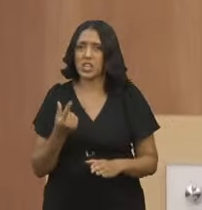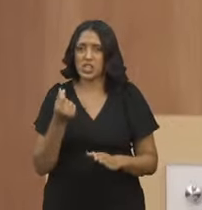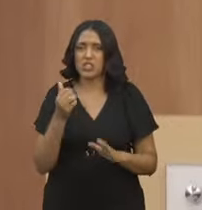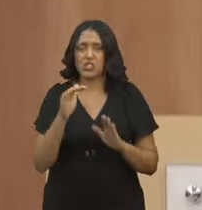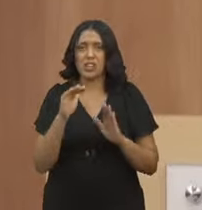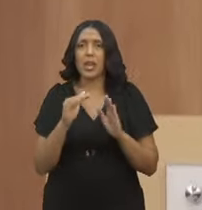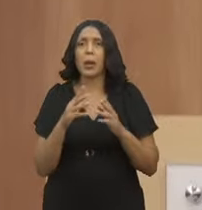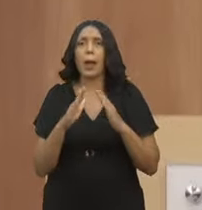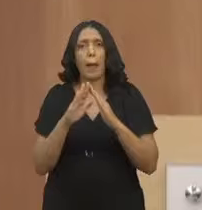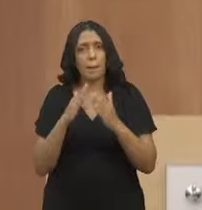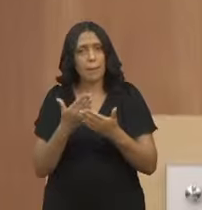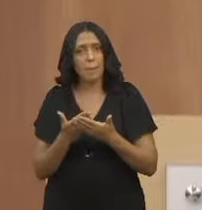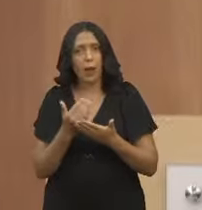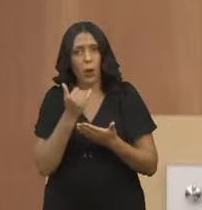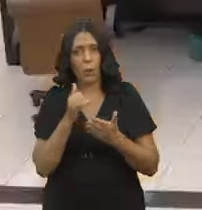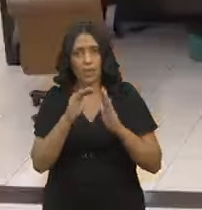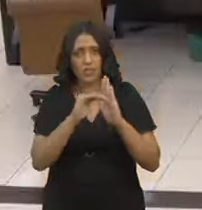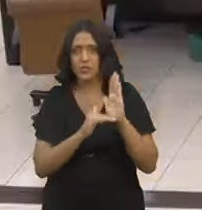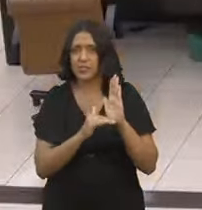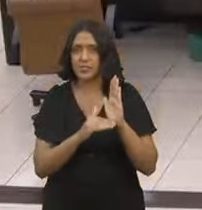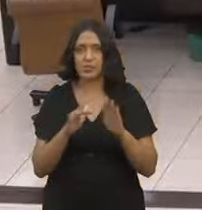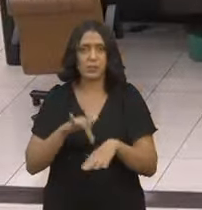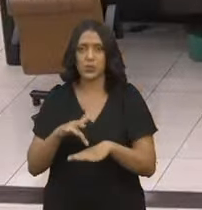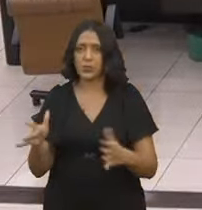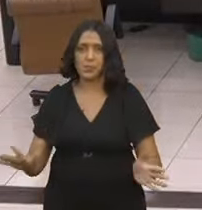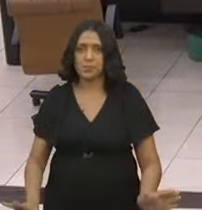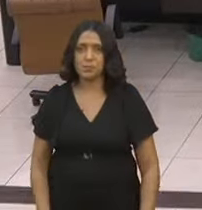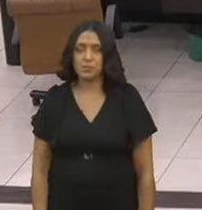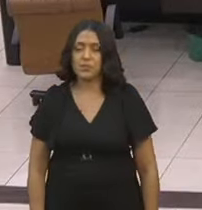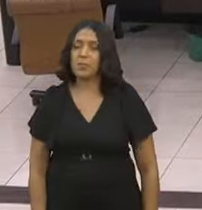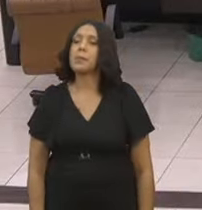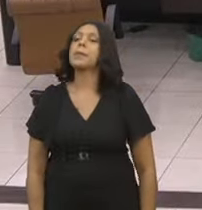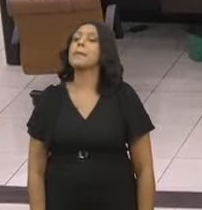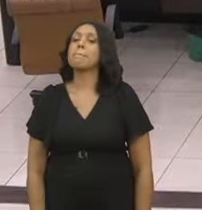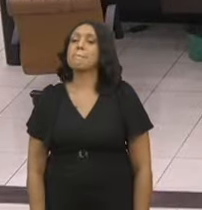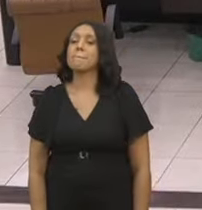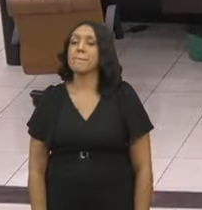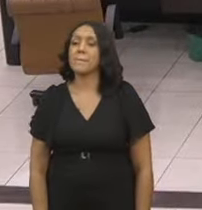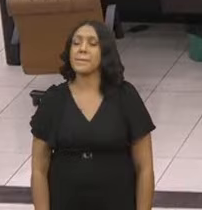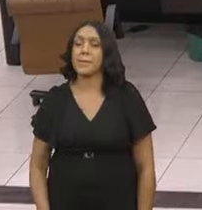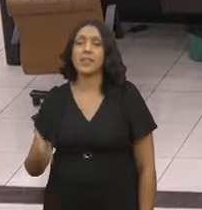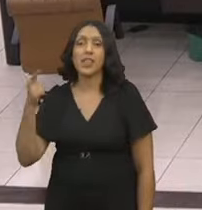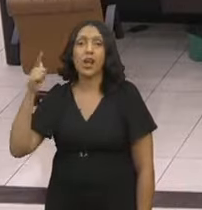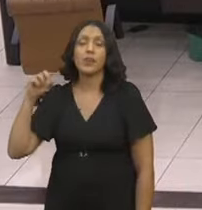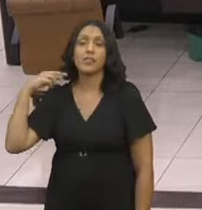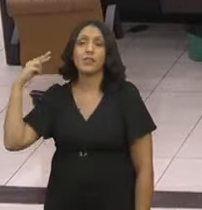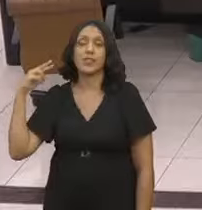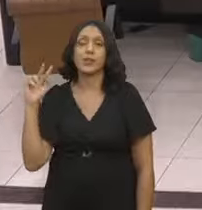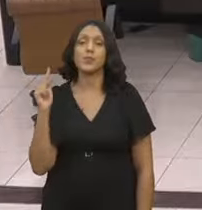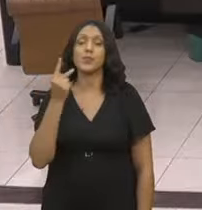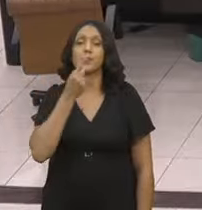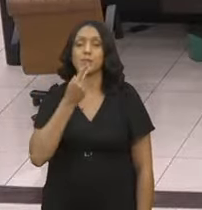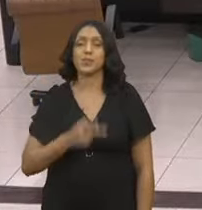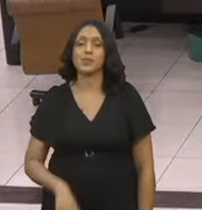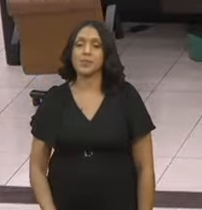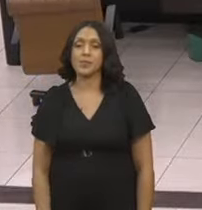Valmir vai brigar comigo. Muito obrigado. Próximo vereador, Hernani Barreto.